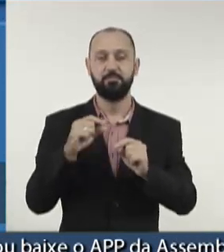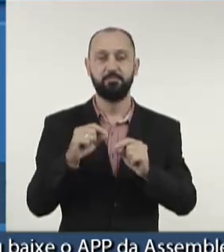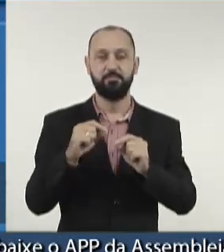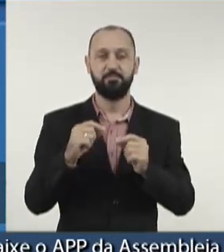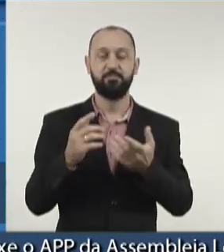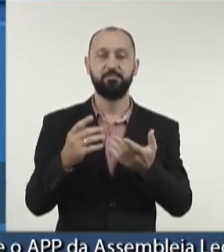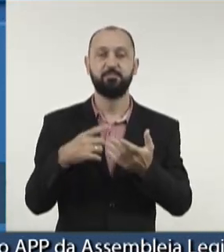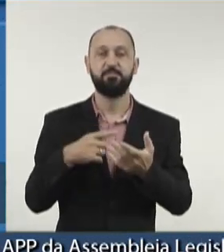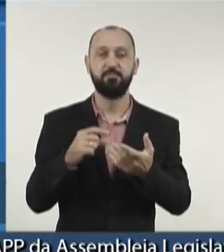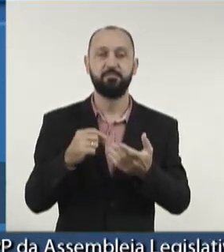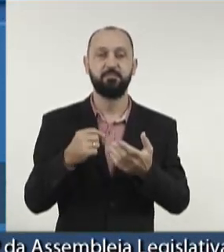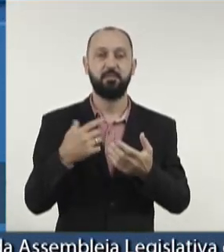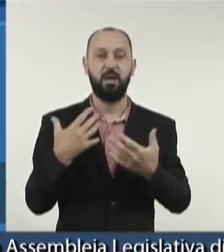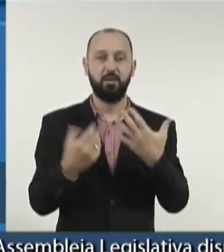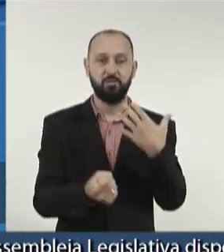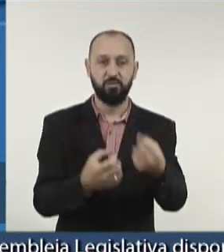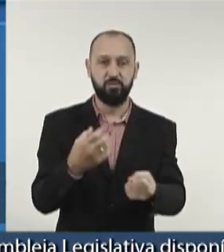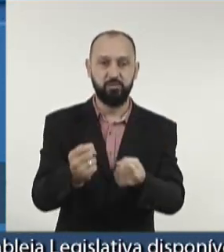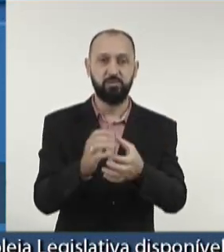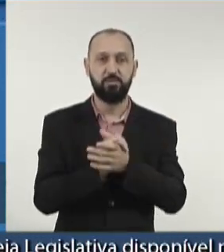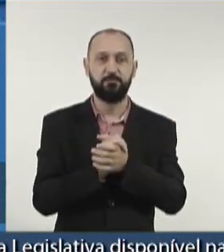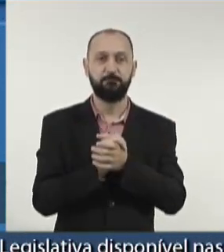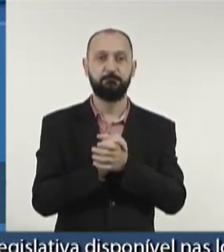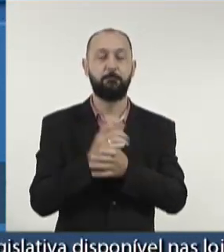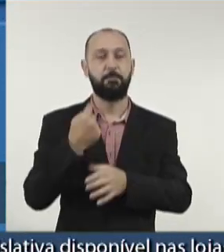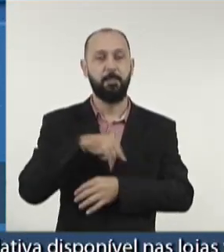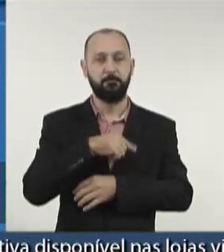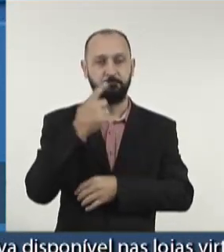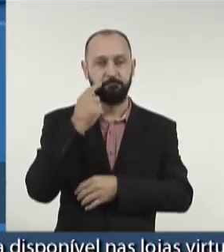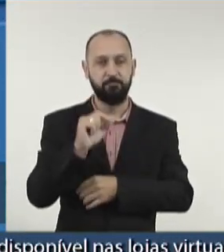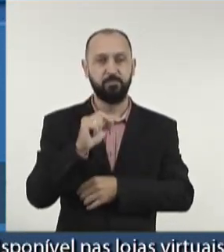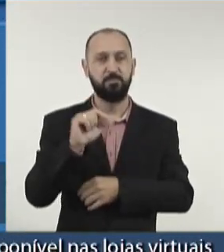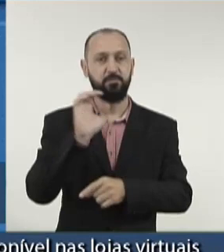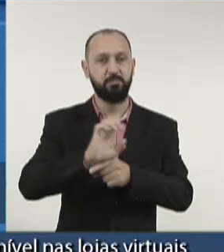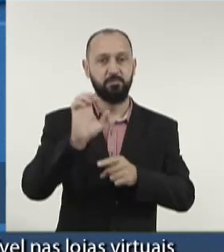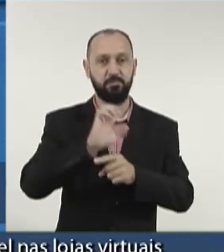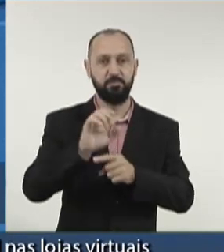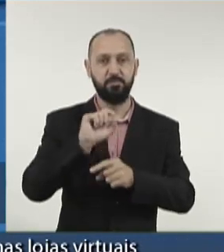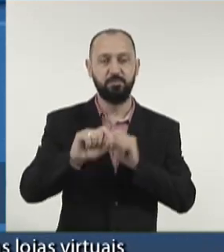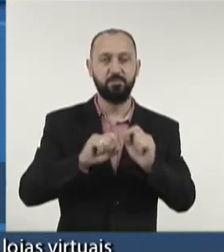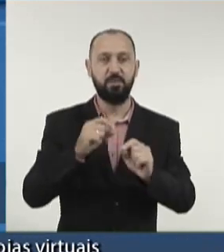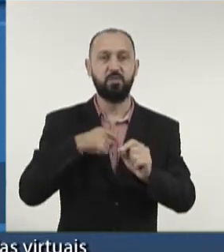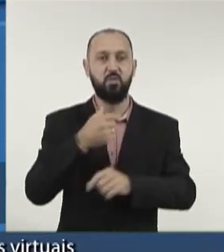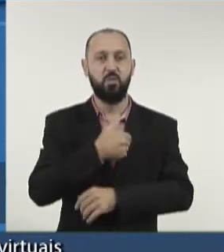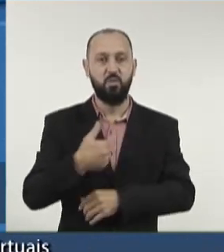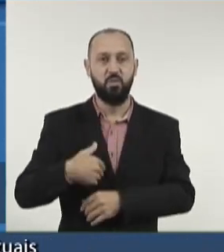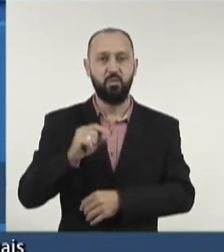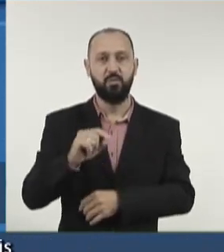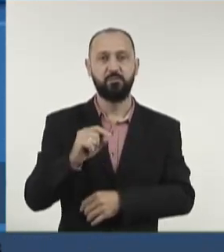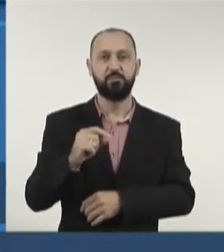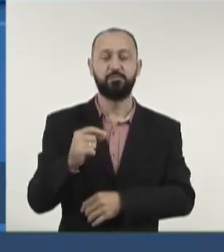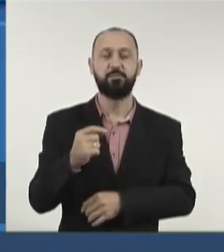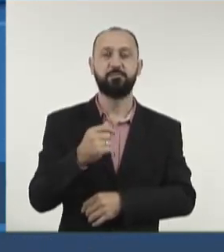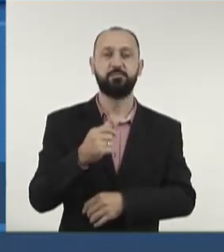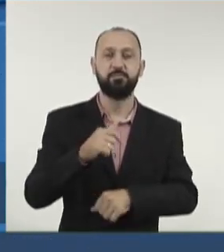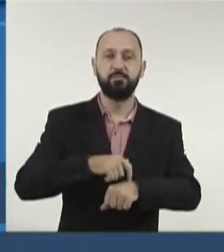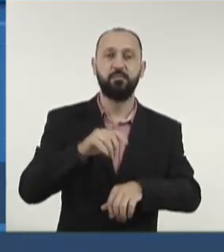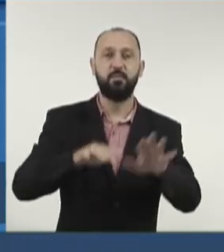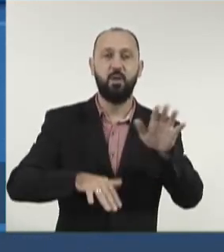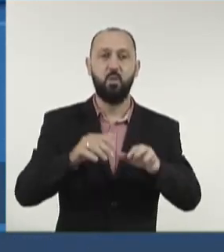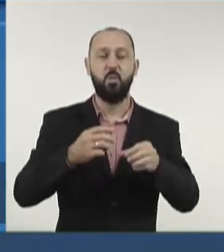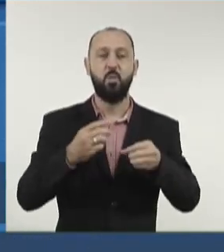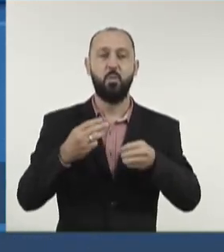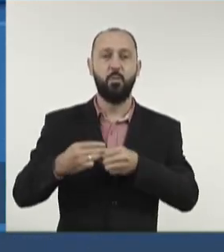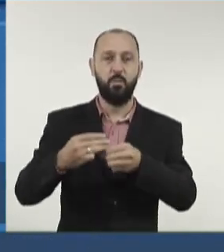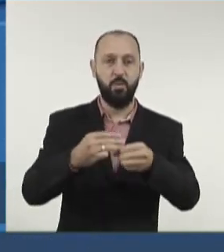também assumam as suas partes, porque hoje, nós que somos do Estado, o governo assume uma parte, mas em alguns